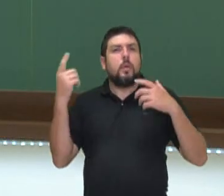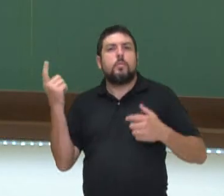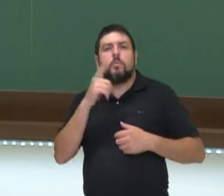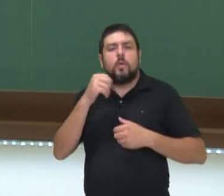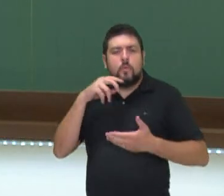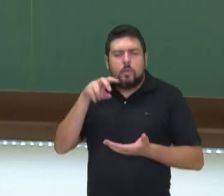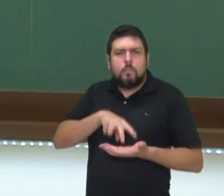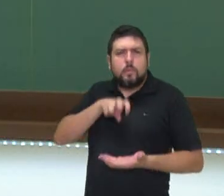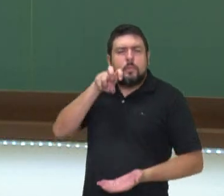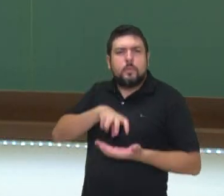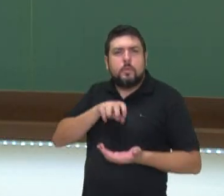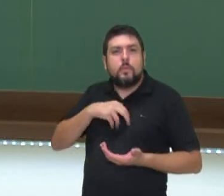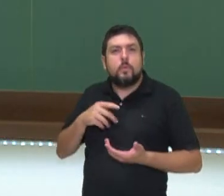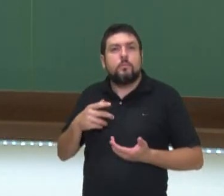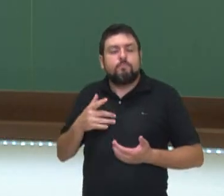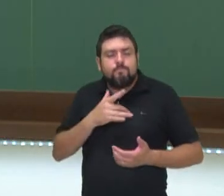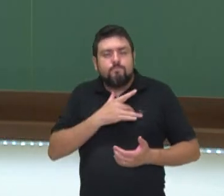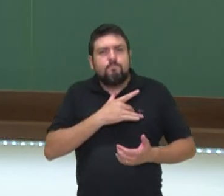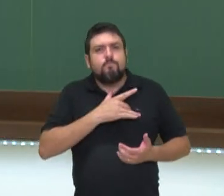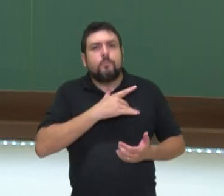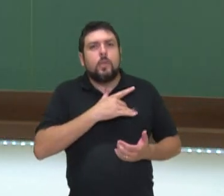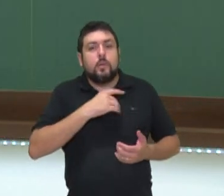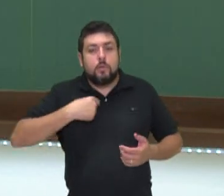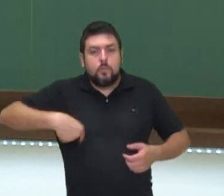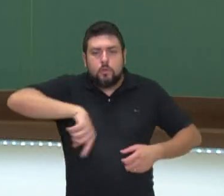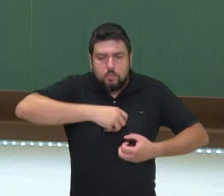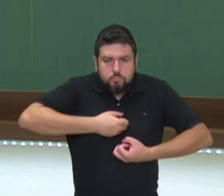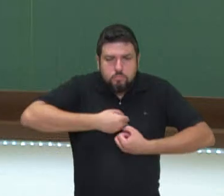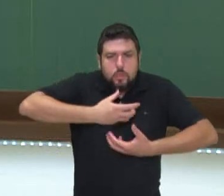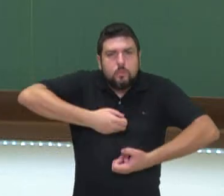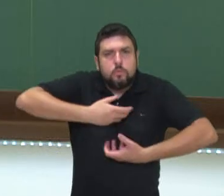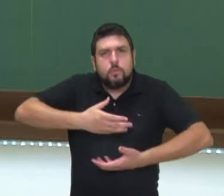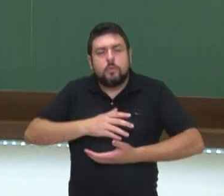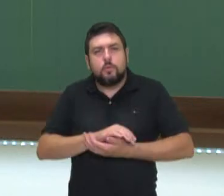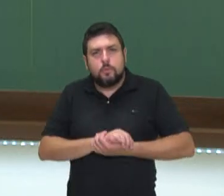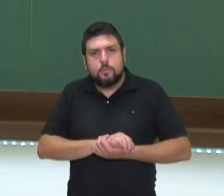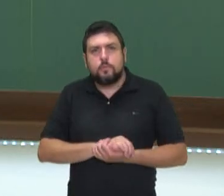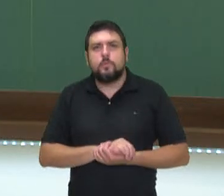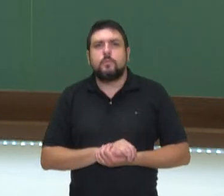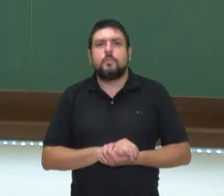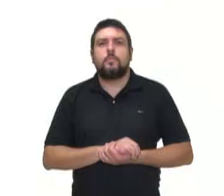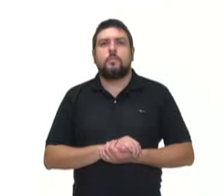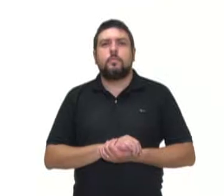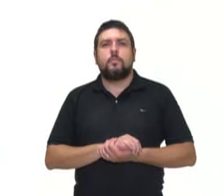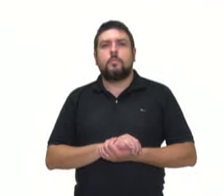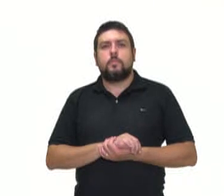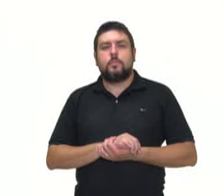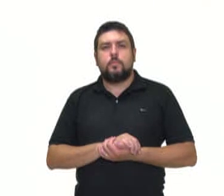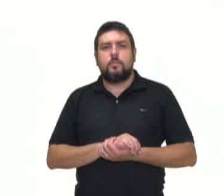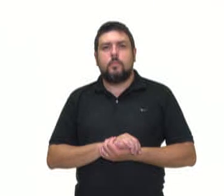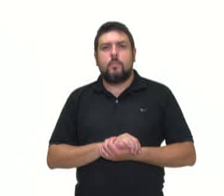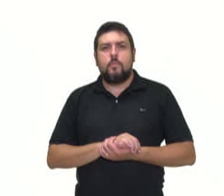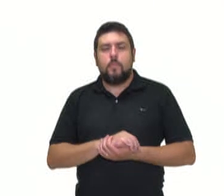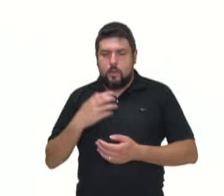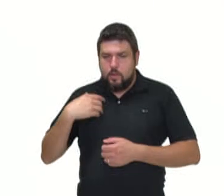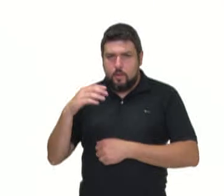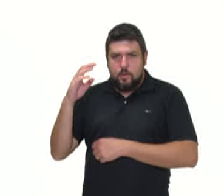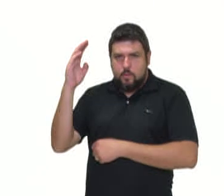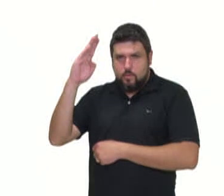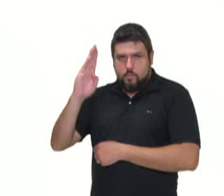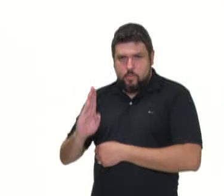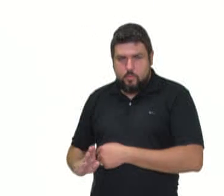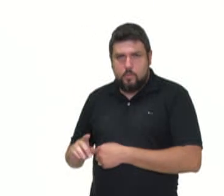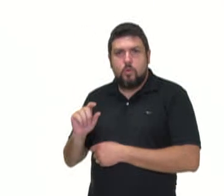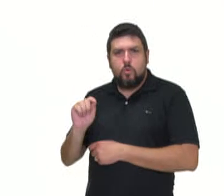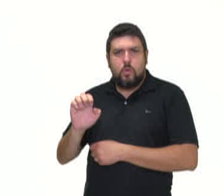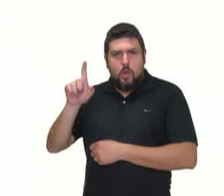paixão nacional mesmo, né? Que a gente solta todas as nossas emoções. O estilo de jogo brasileiro é representado pelo